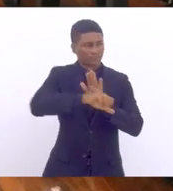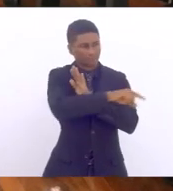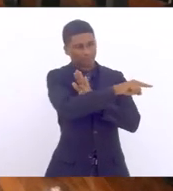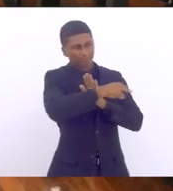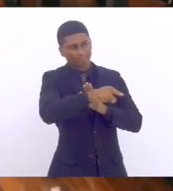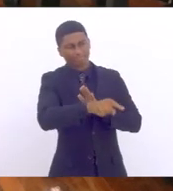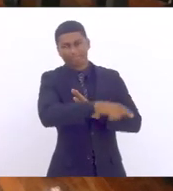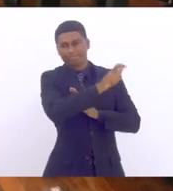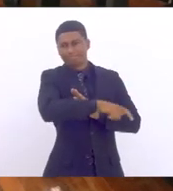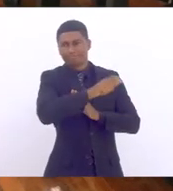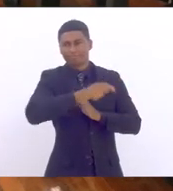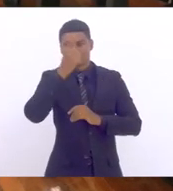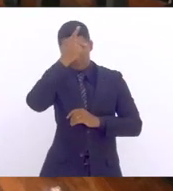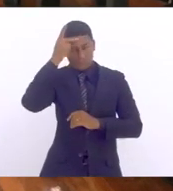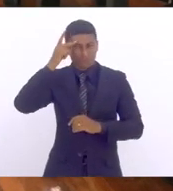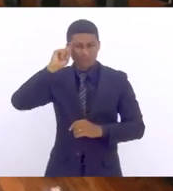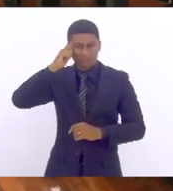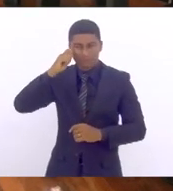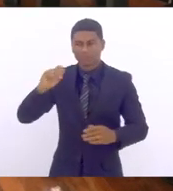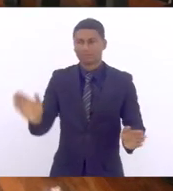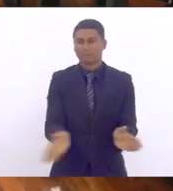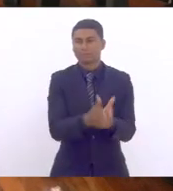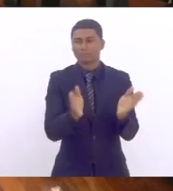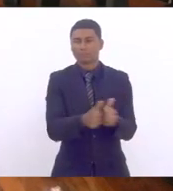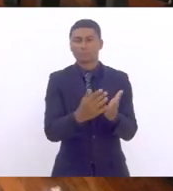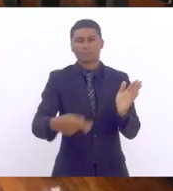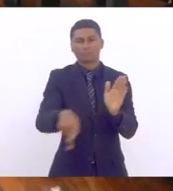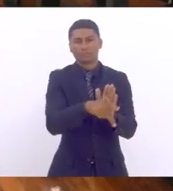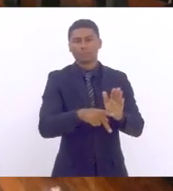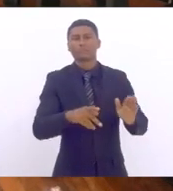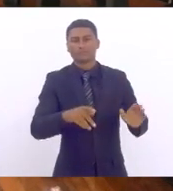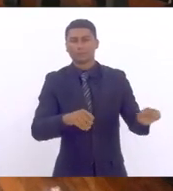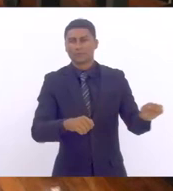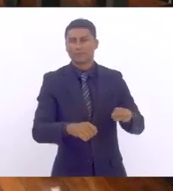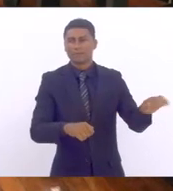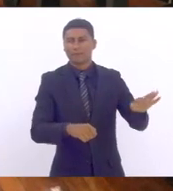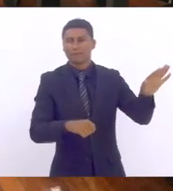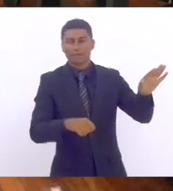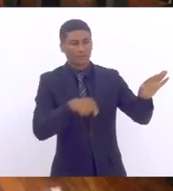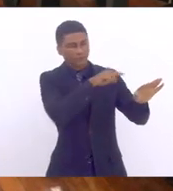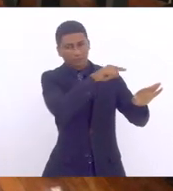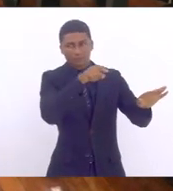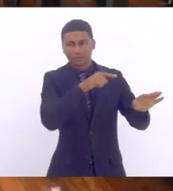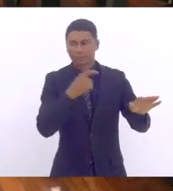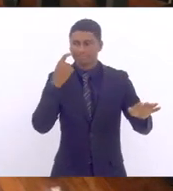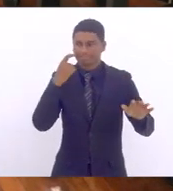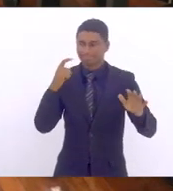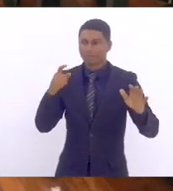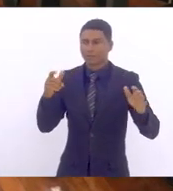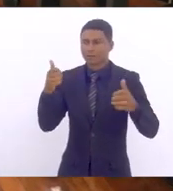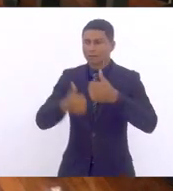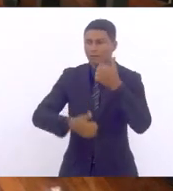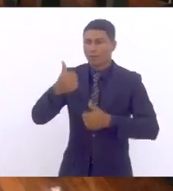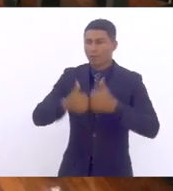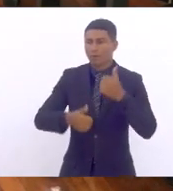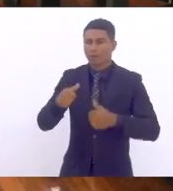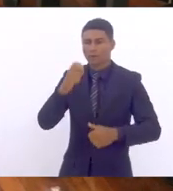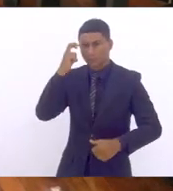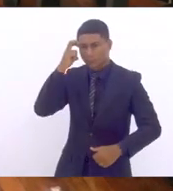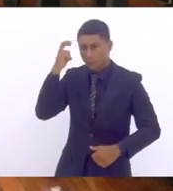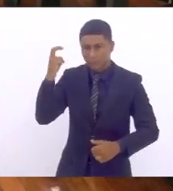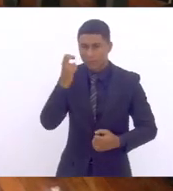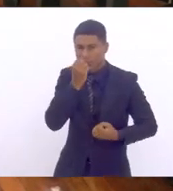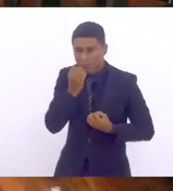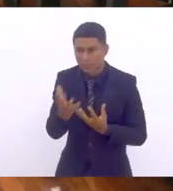pessoas pretas, pobres, vindas de favela e periferia, que encontram no futebol a sua única expressão cultural. Isso